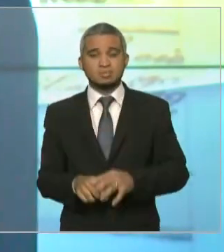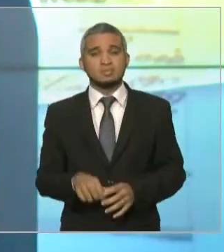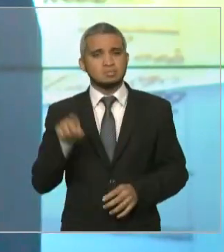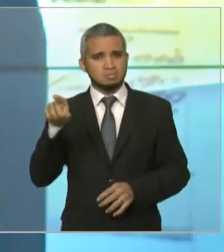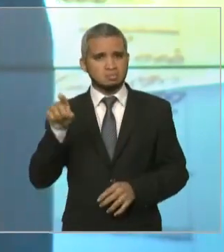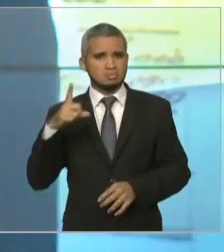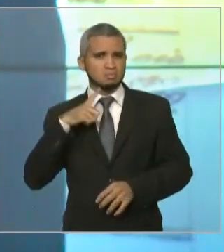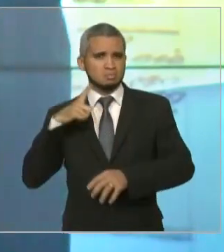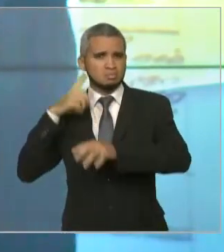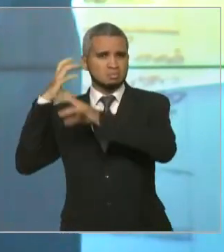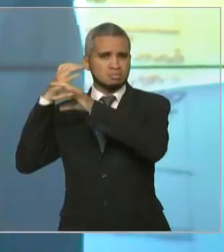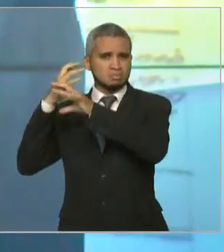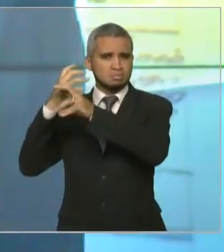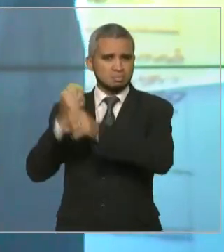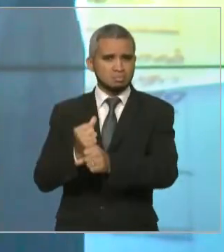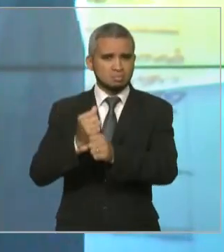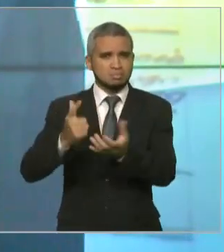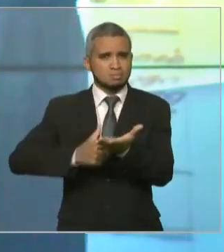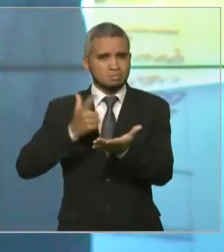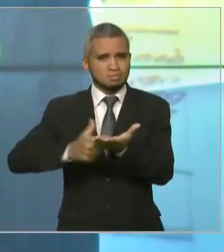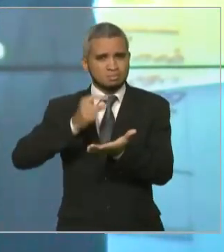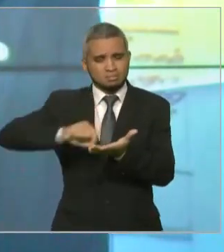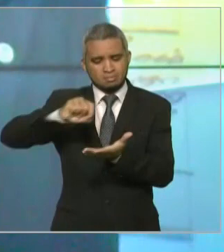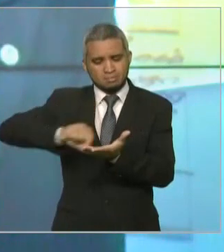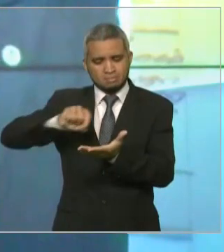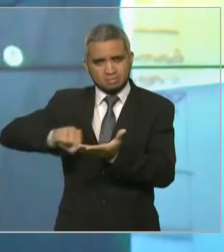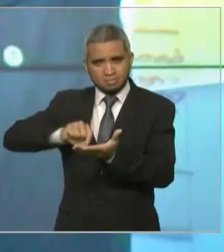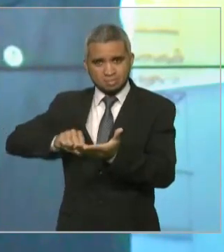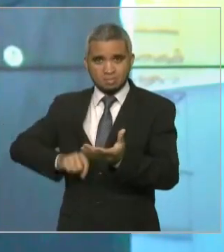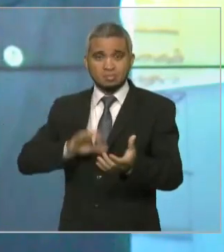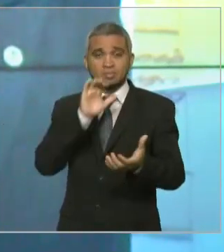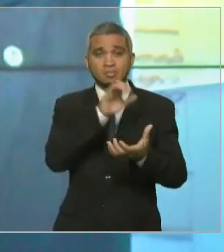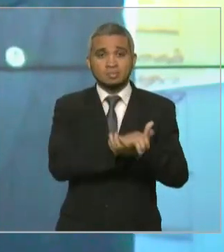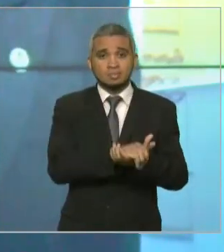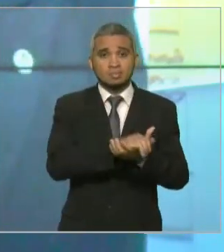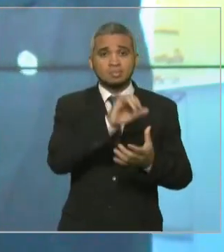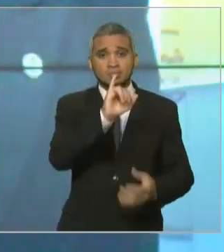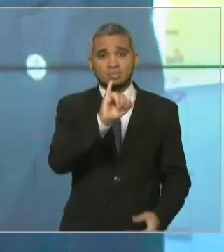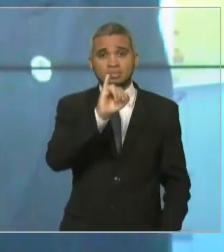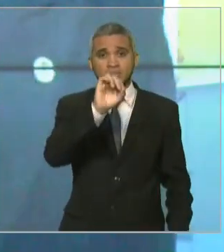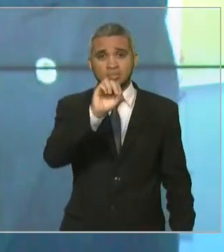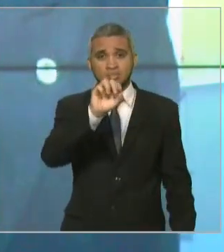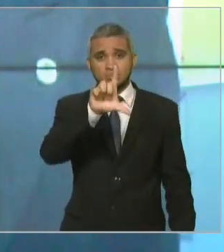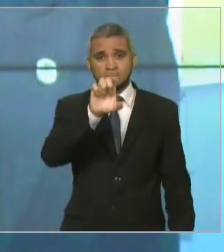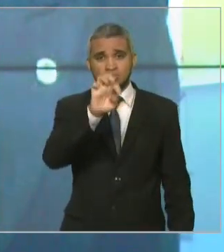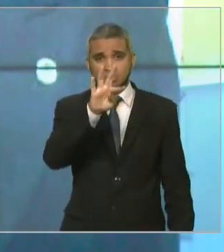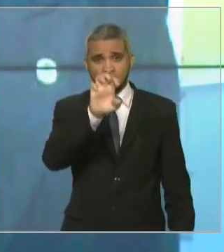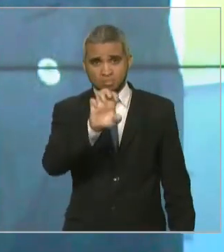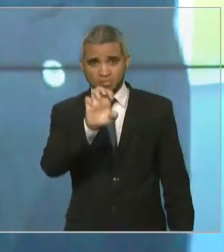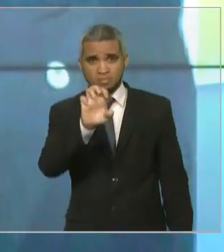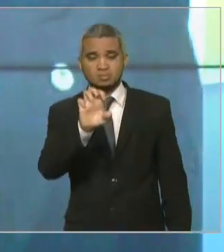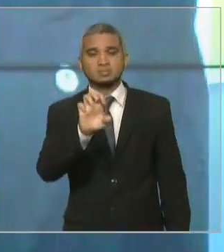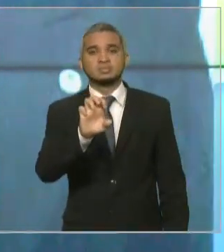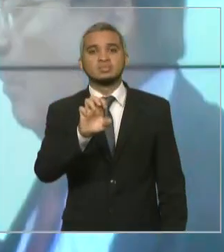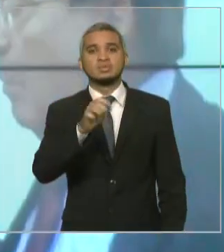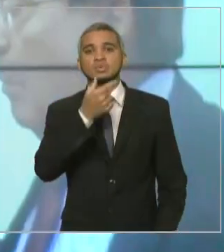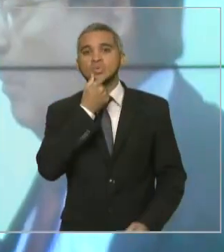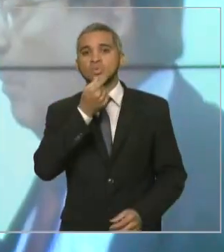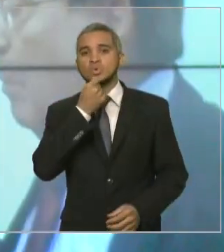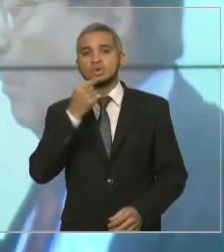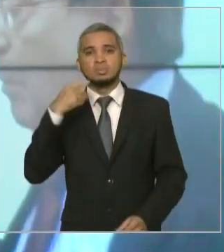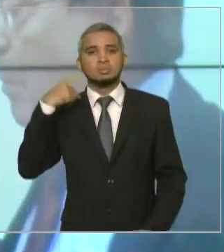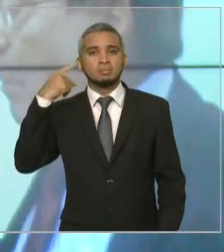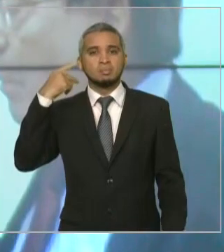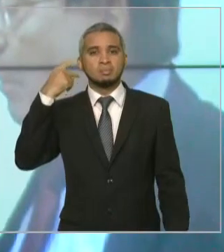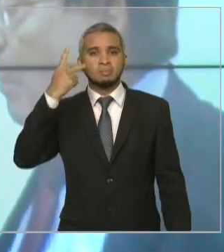bibliográfica. Casado com Iolete Aranha de Castro e Costa, o político, escritor, jornalista